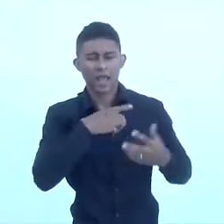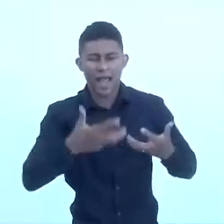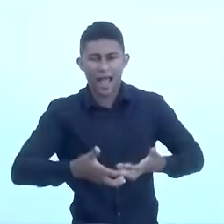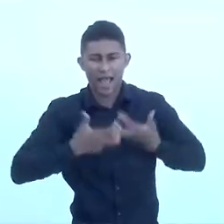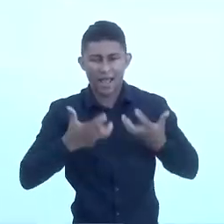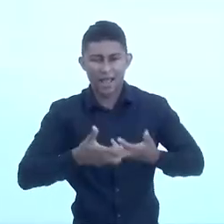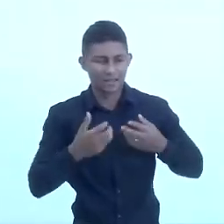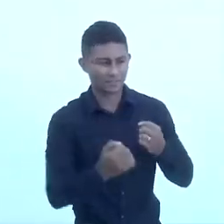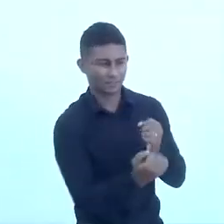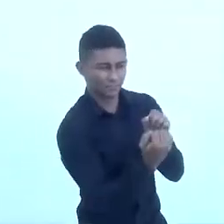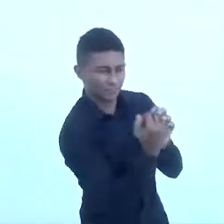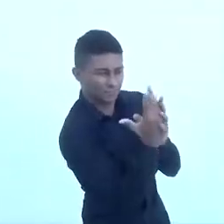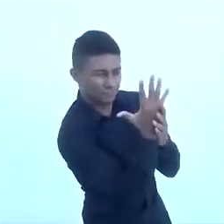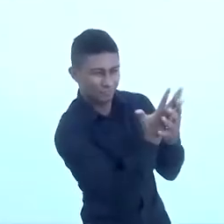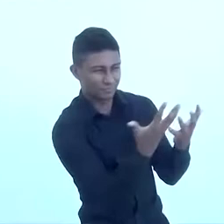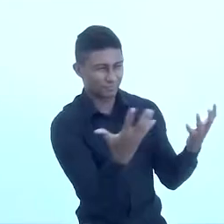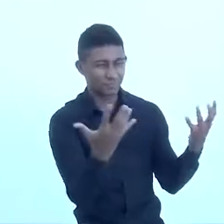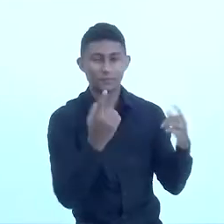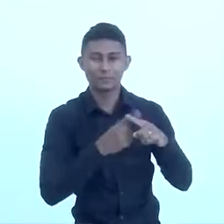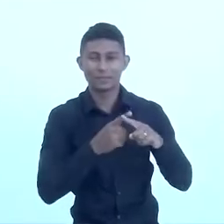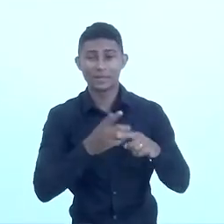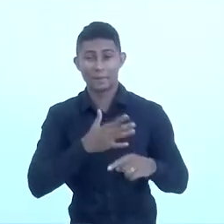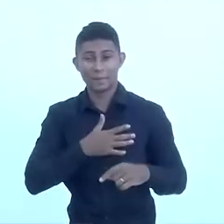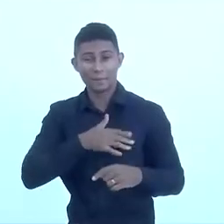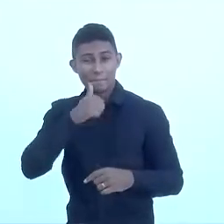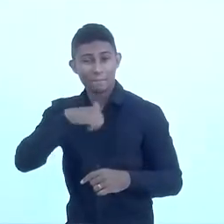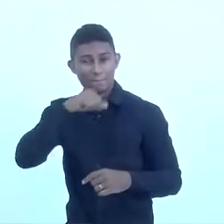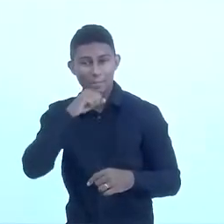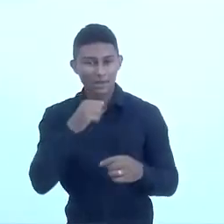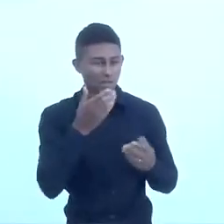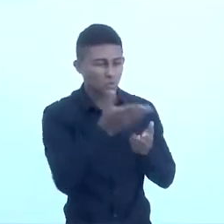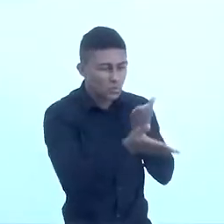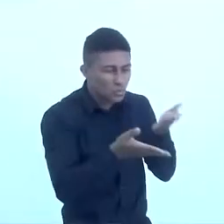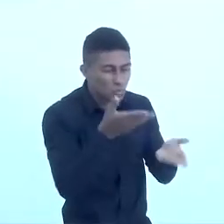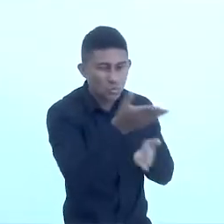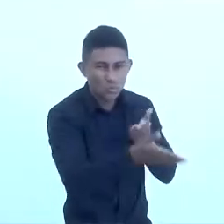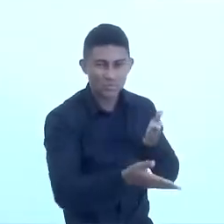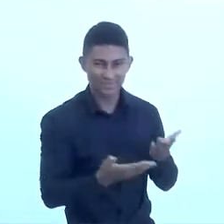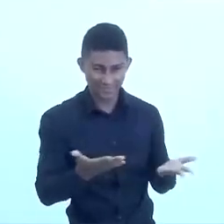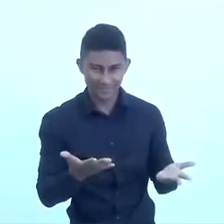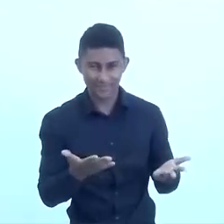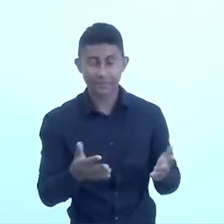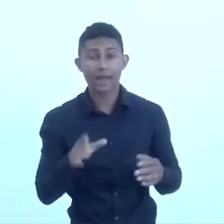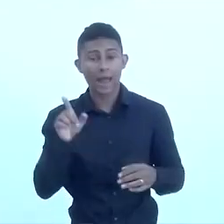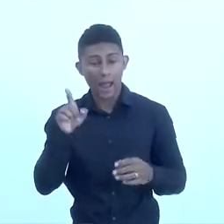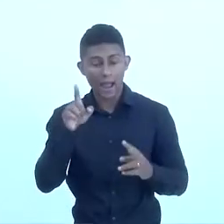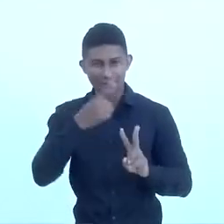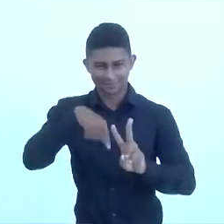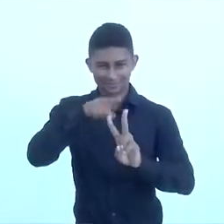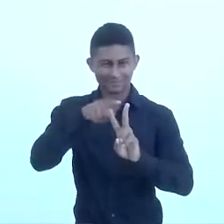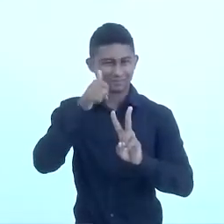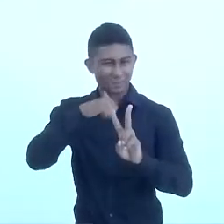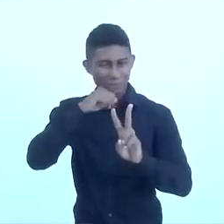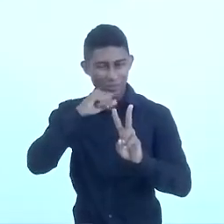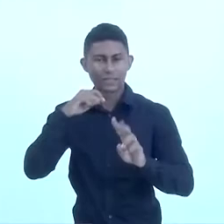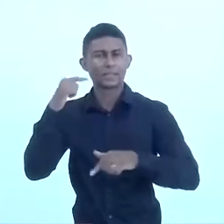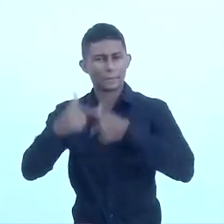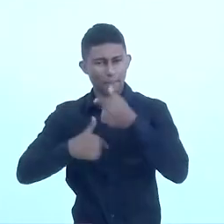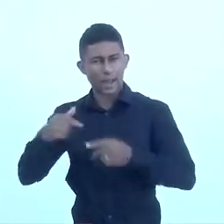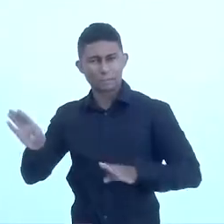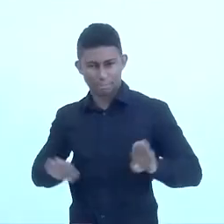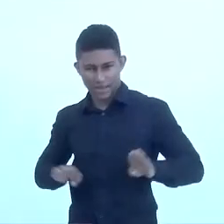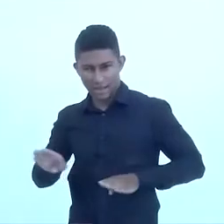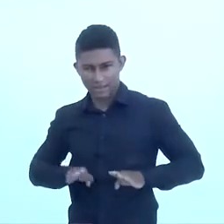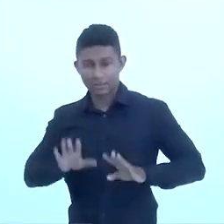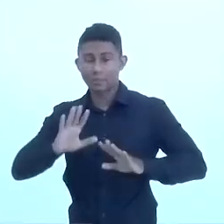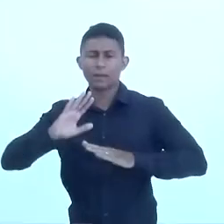verdura, vendia. Minha mãe era um pouco, além dela trabalhar como empregada, minha mãe foi envelhecendo e virou